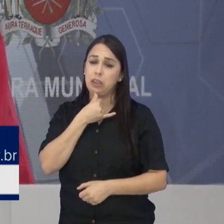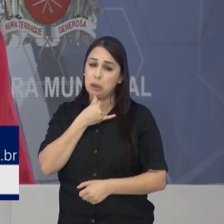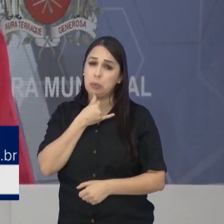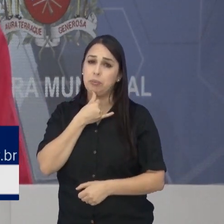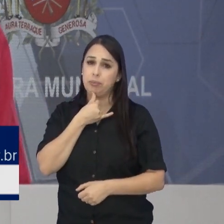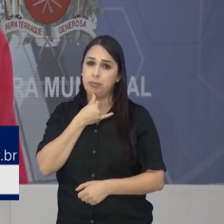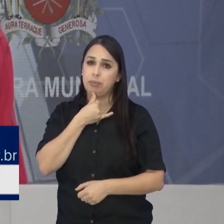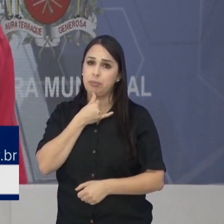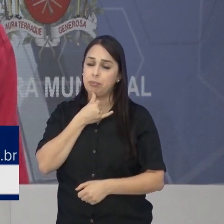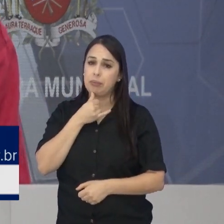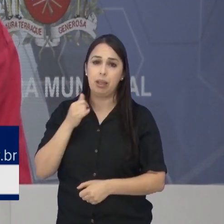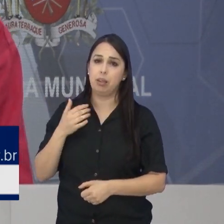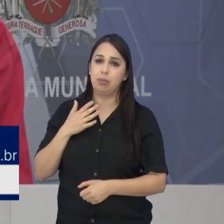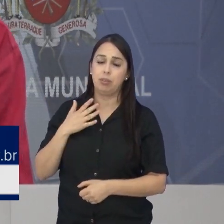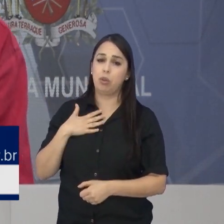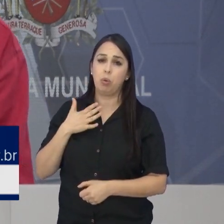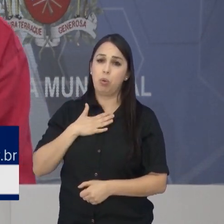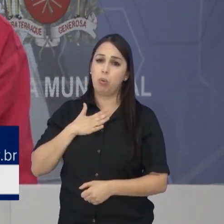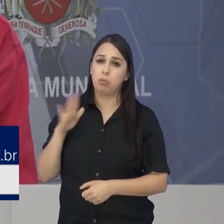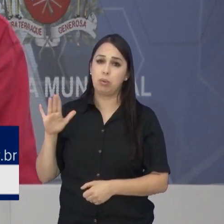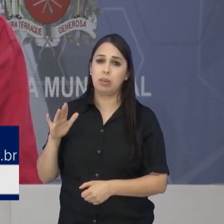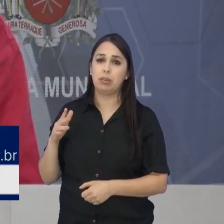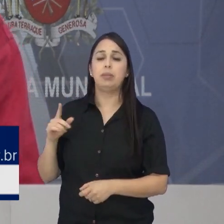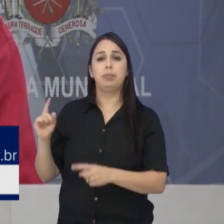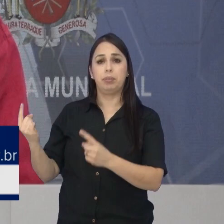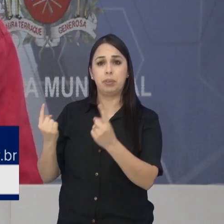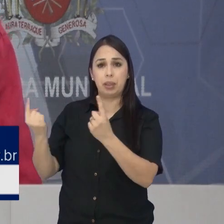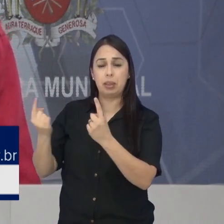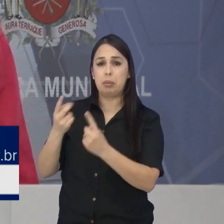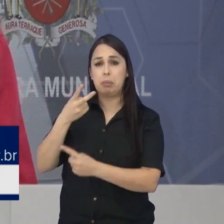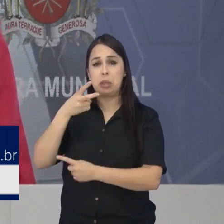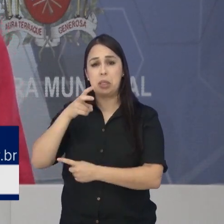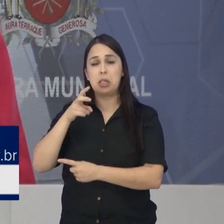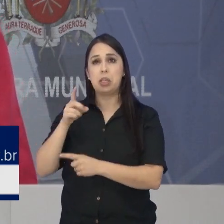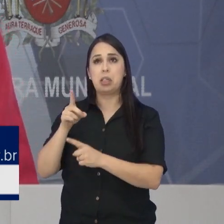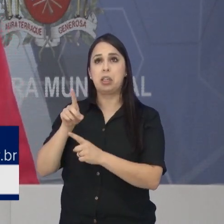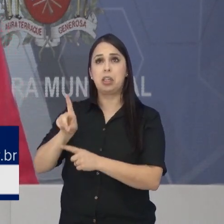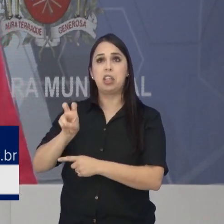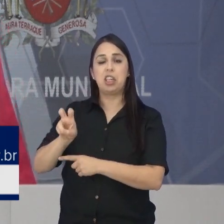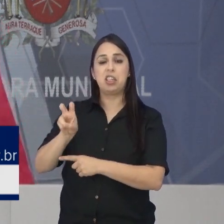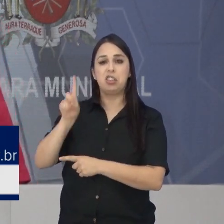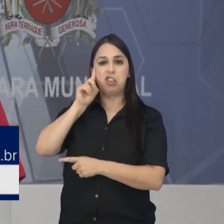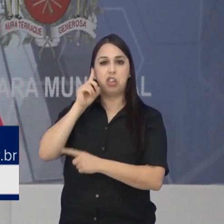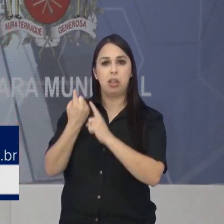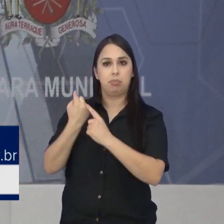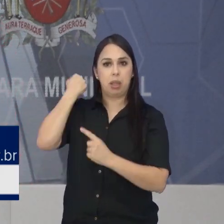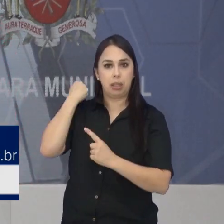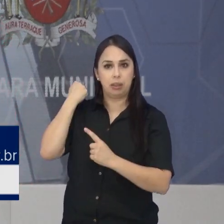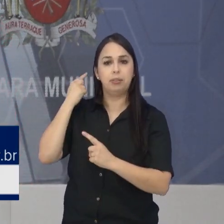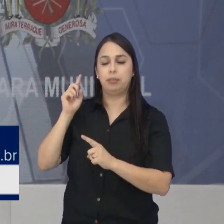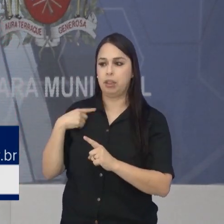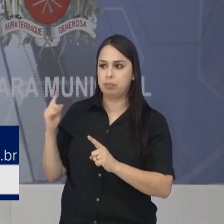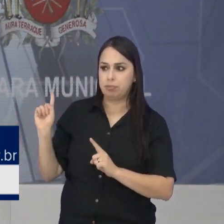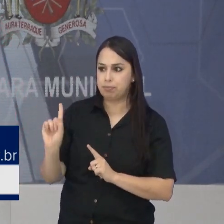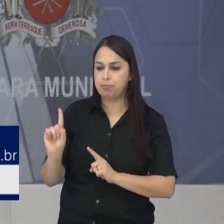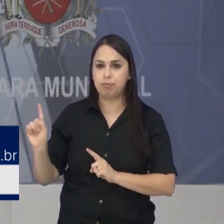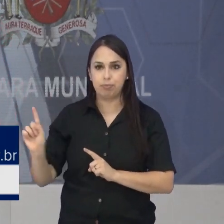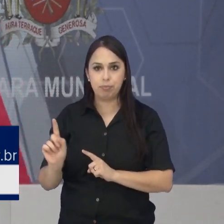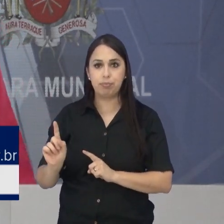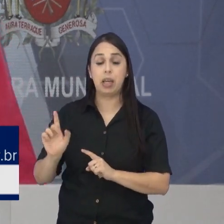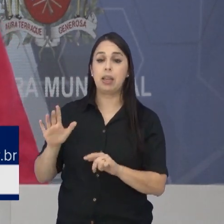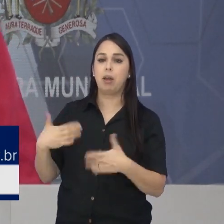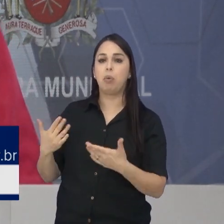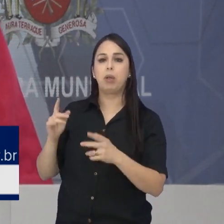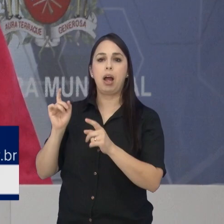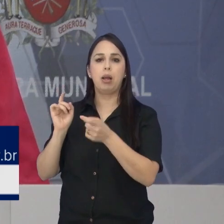grande parte dessas pessoas que estiveram conosco há cerca de 15, 20 dias aqui na Câmara. E